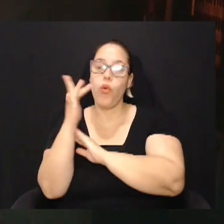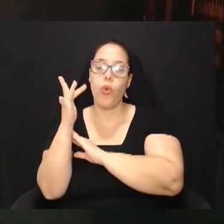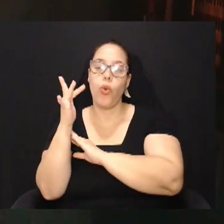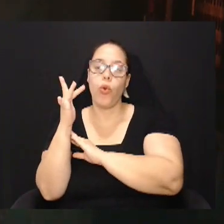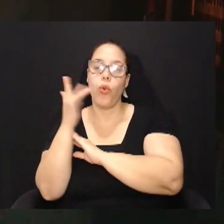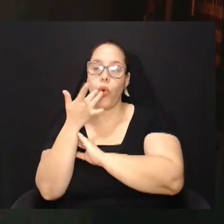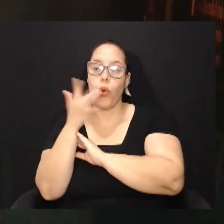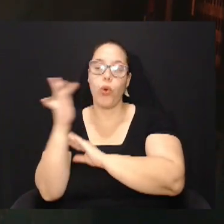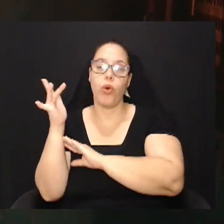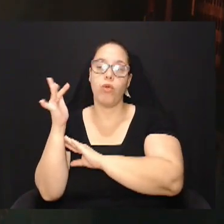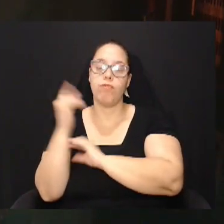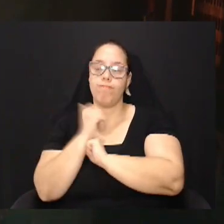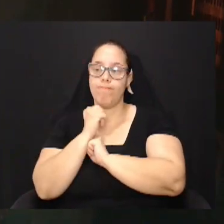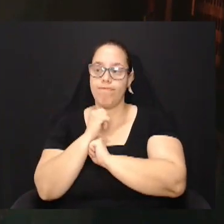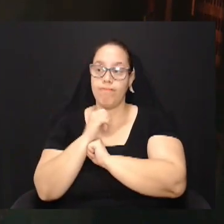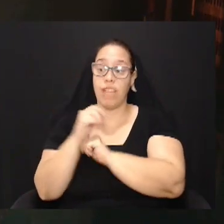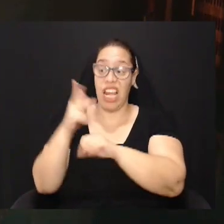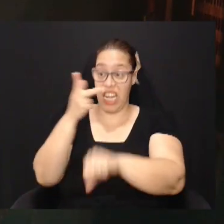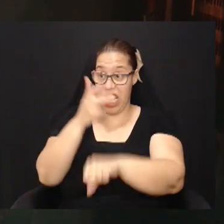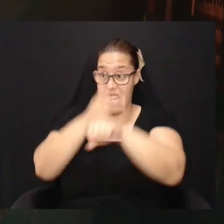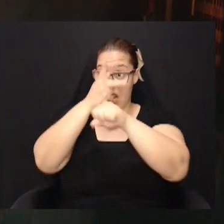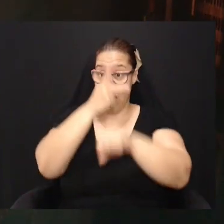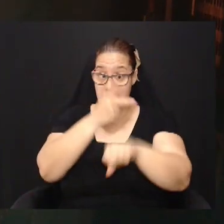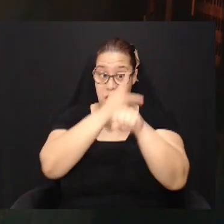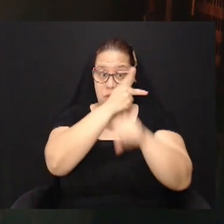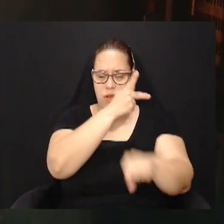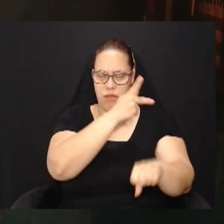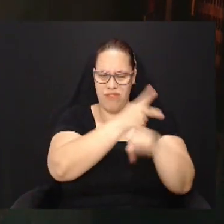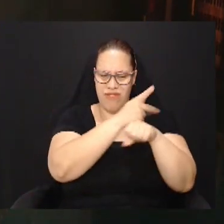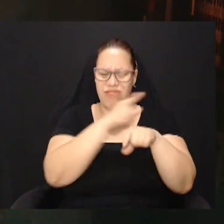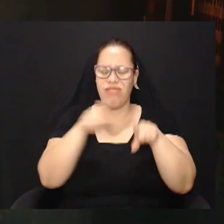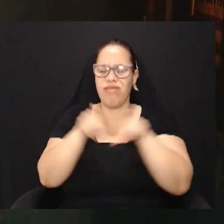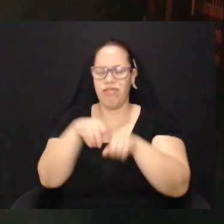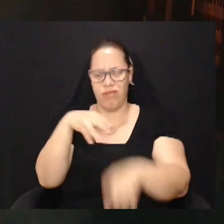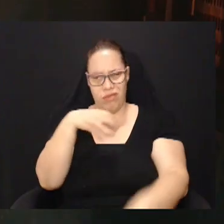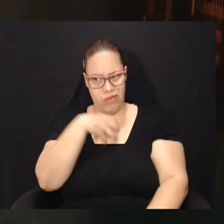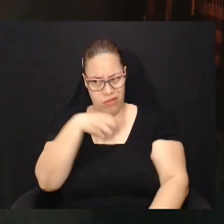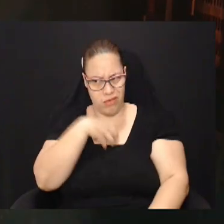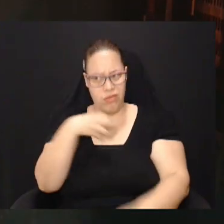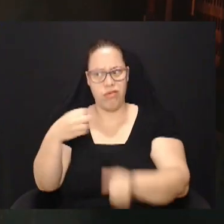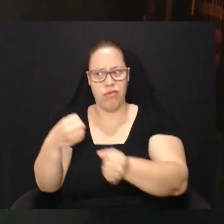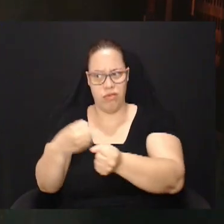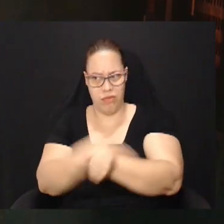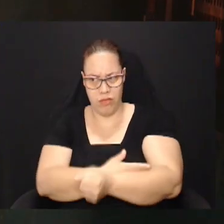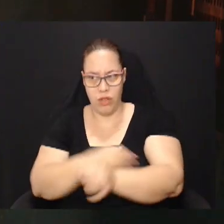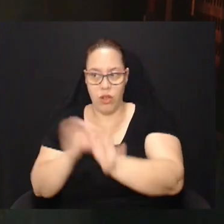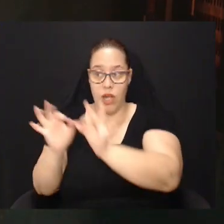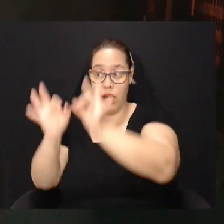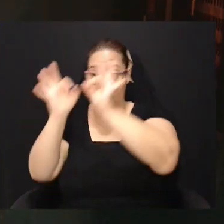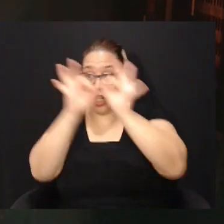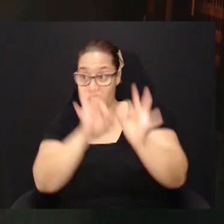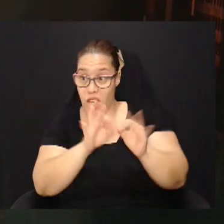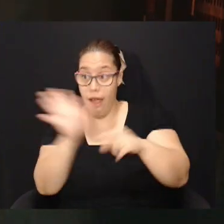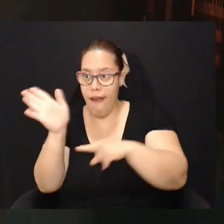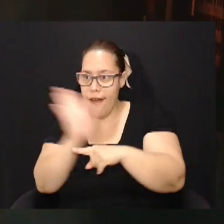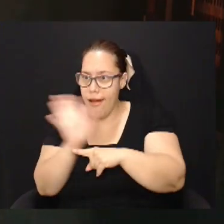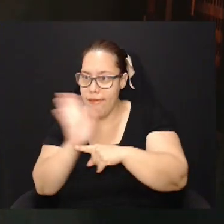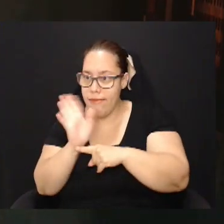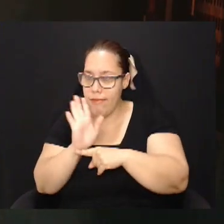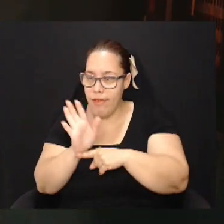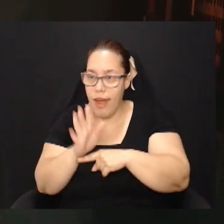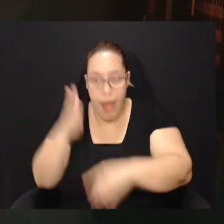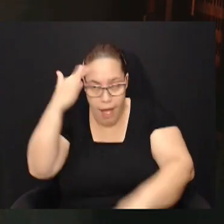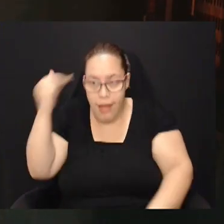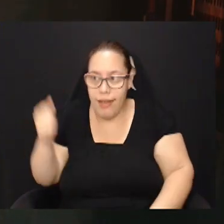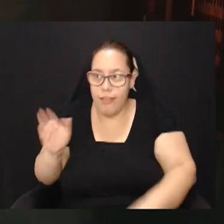essas premiações, né, elas também mexem com as nossas emoções, porque a gente assistiu o filme, aí a gente sabe que o nosso filme está lá